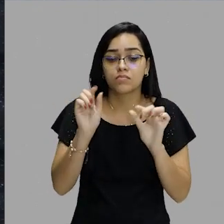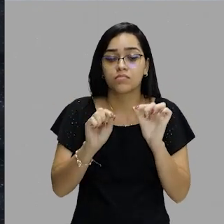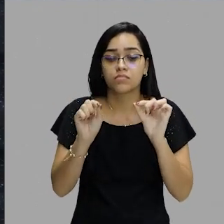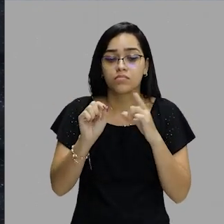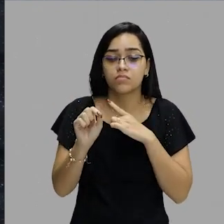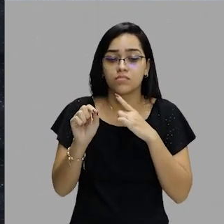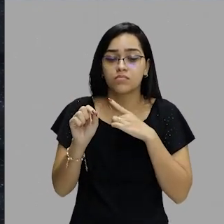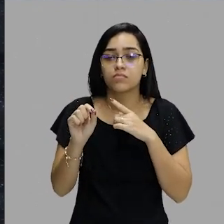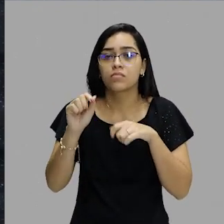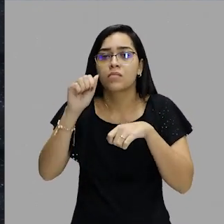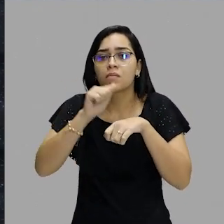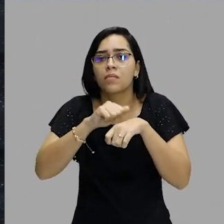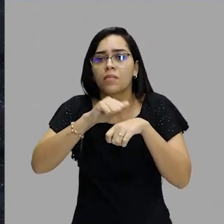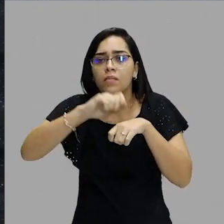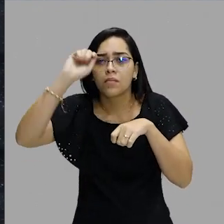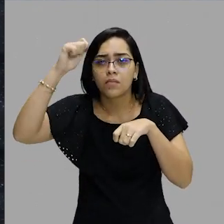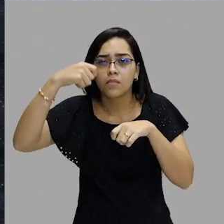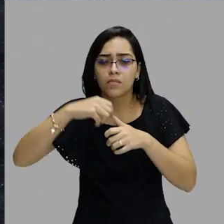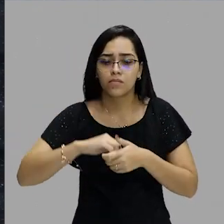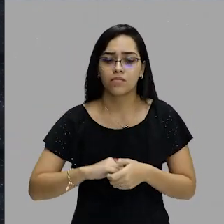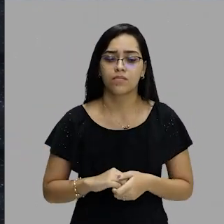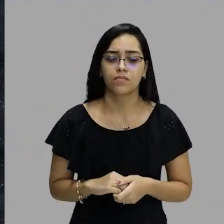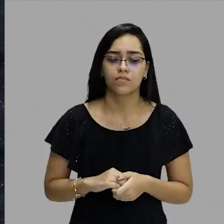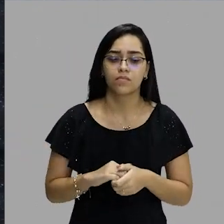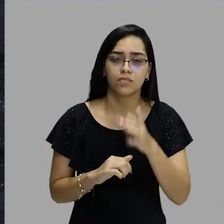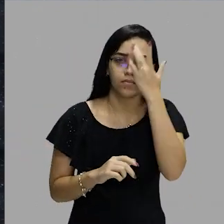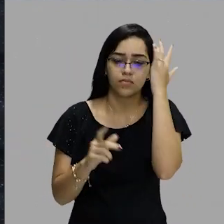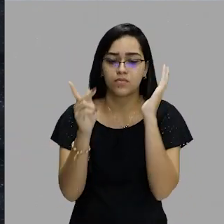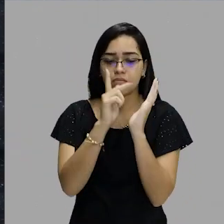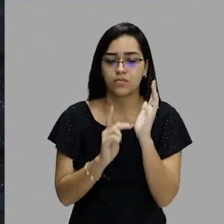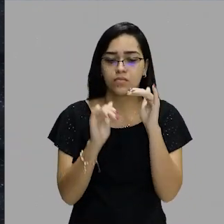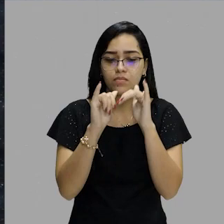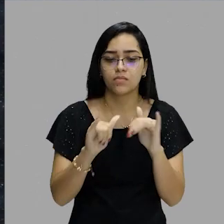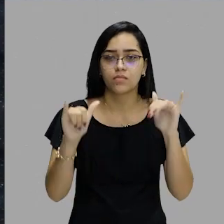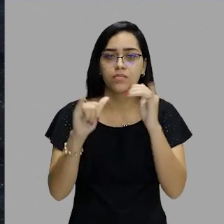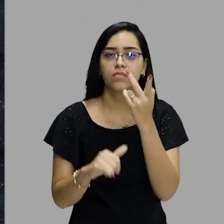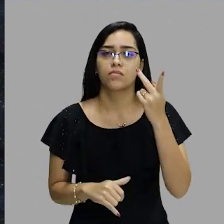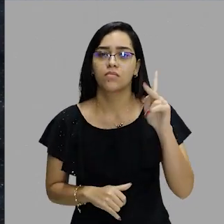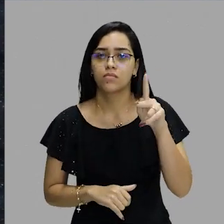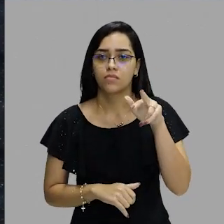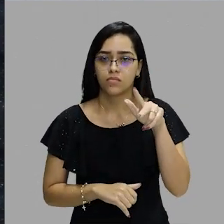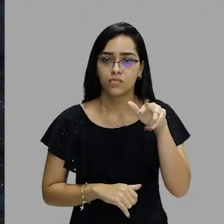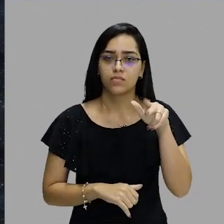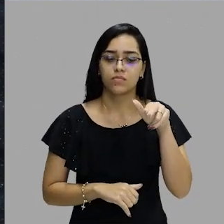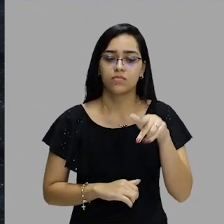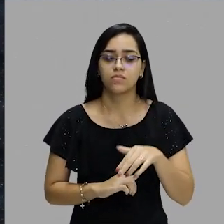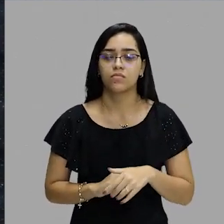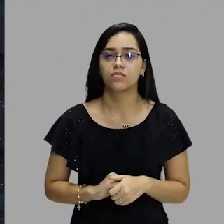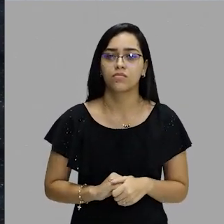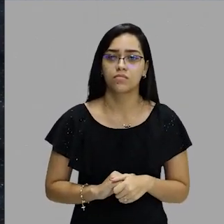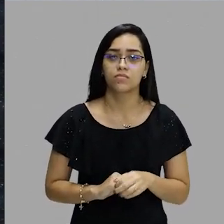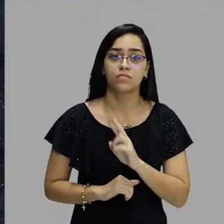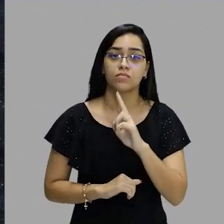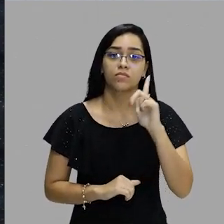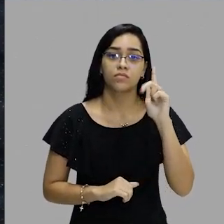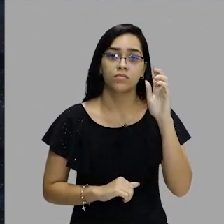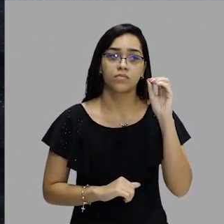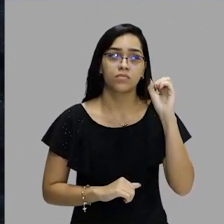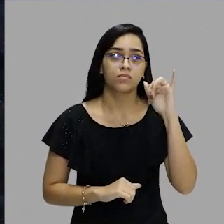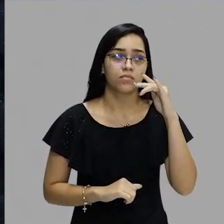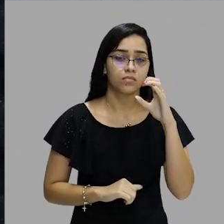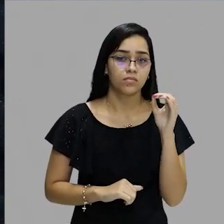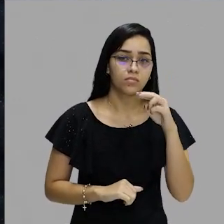côncavas, murmuram eles, pobre negro, e os poetas dizem que são seus irmãos. Agostinho